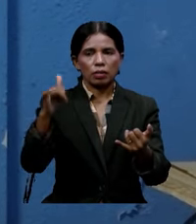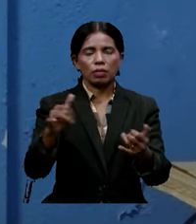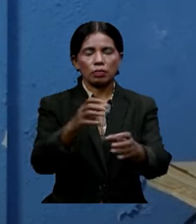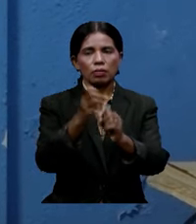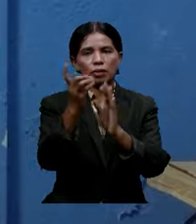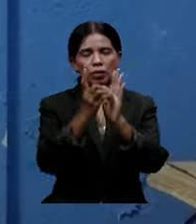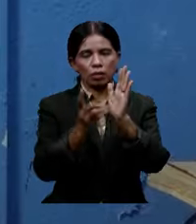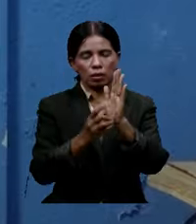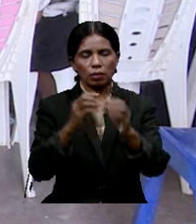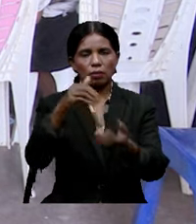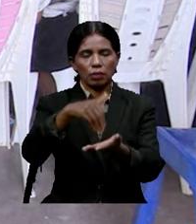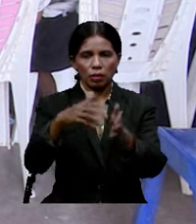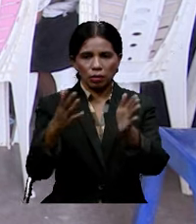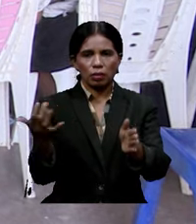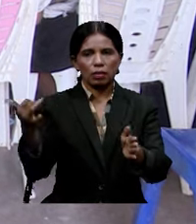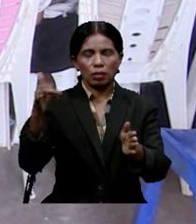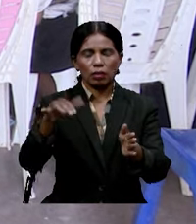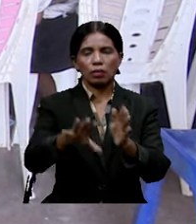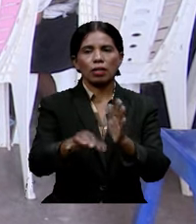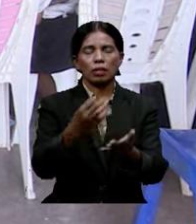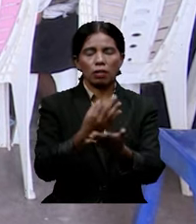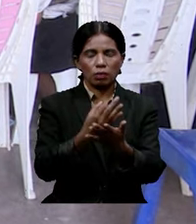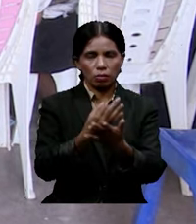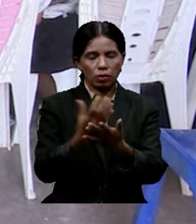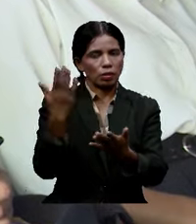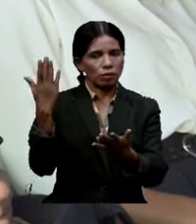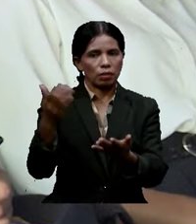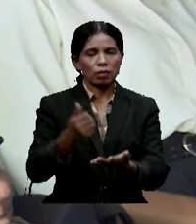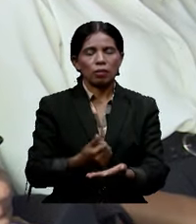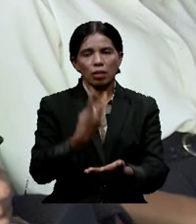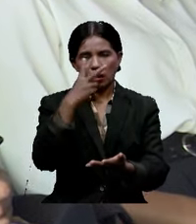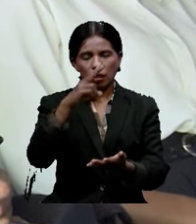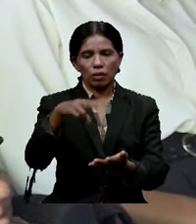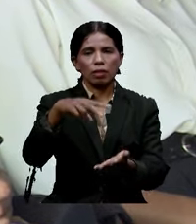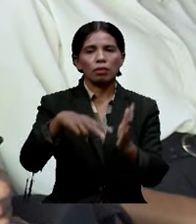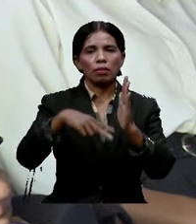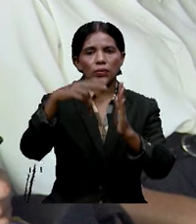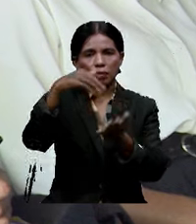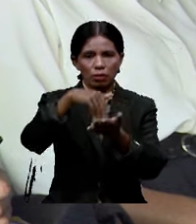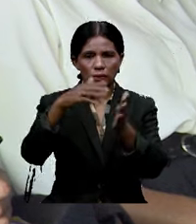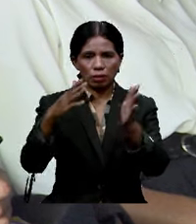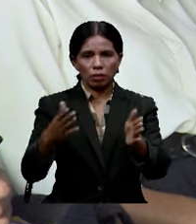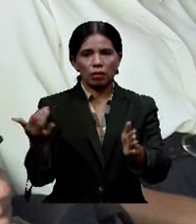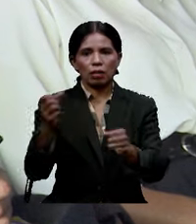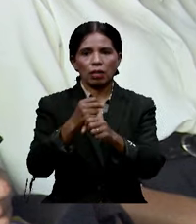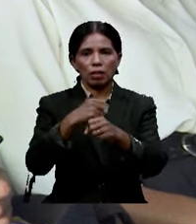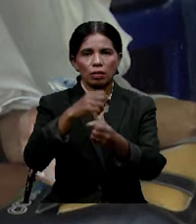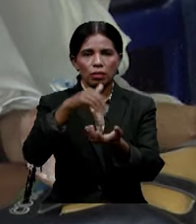dados con a estudante Sira nebe beneficia bolsa refere o de avalia valor estudante Siranian durante a lau